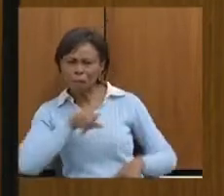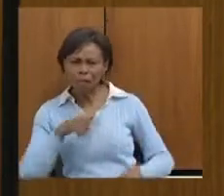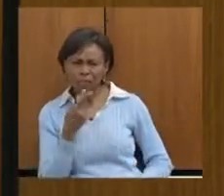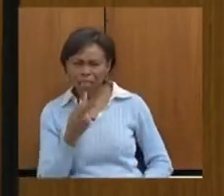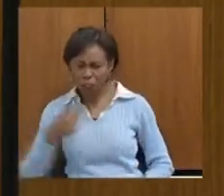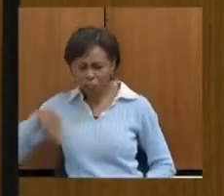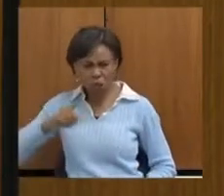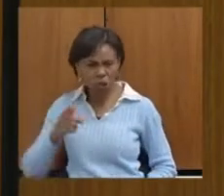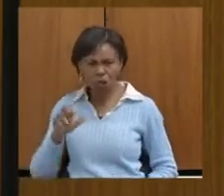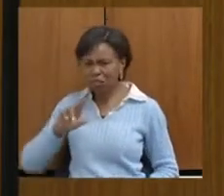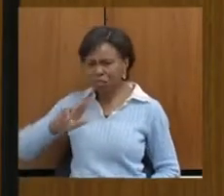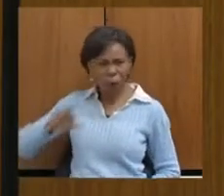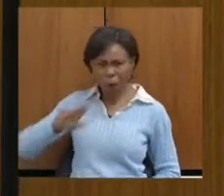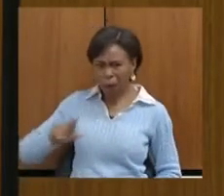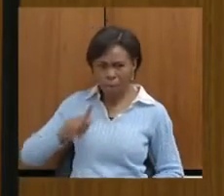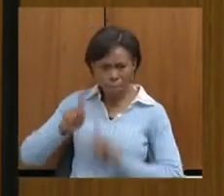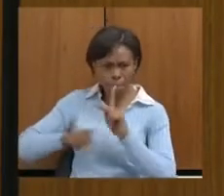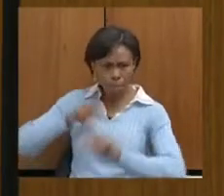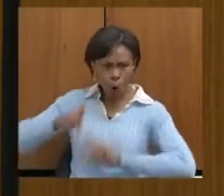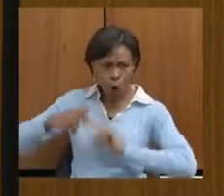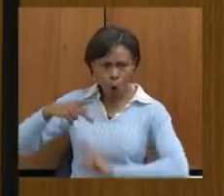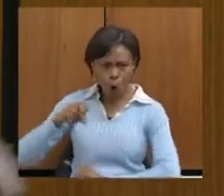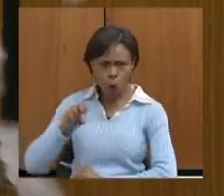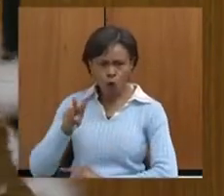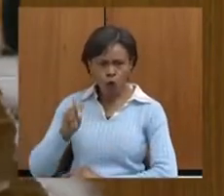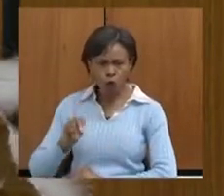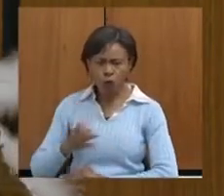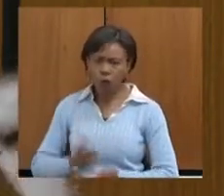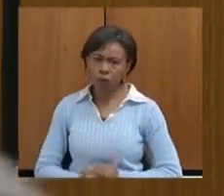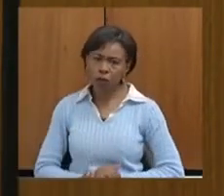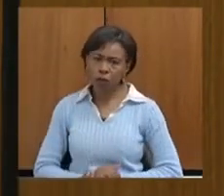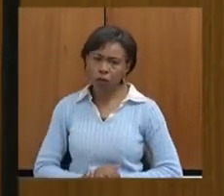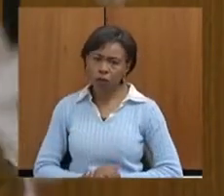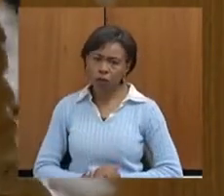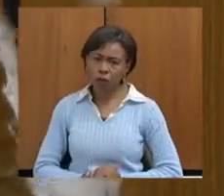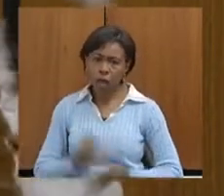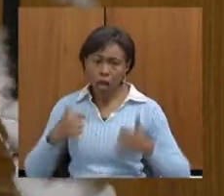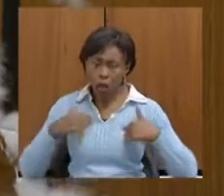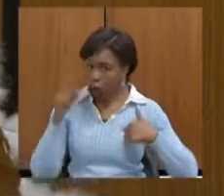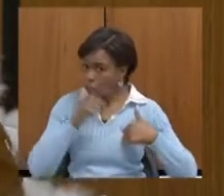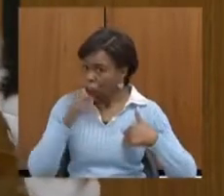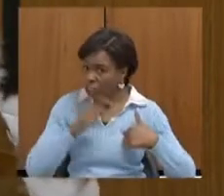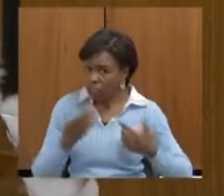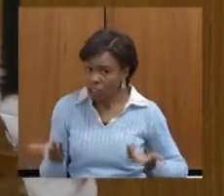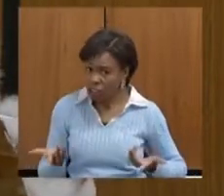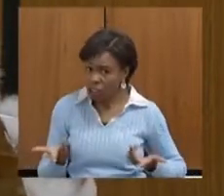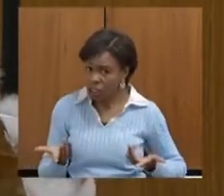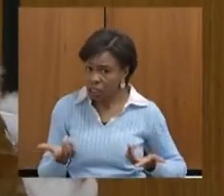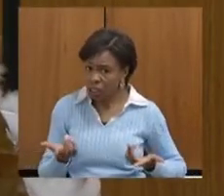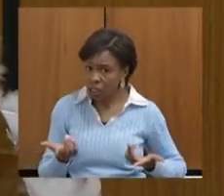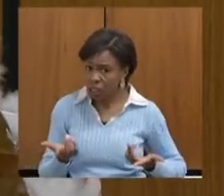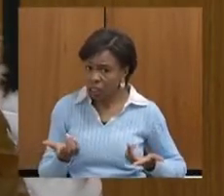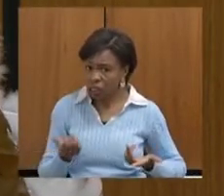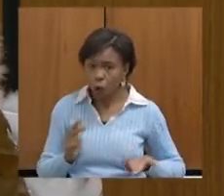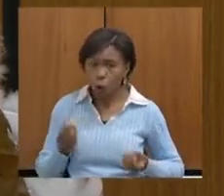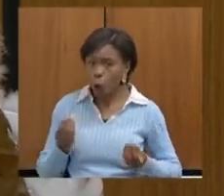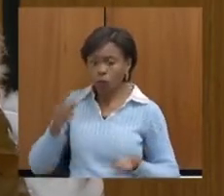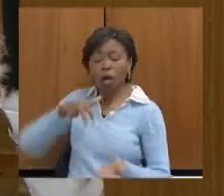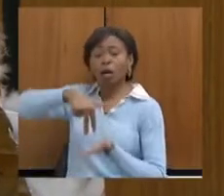somos povos não é porque se eu quisesse mentir eu não estaria aqui